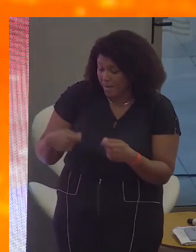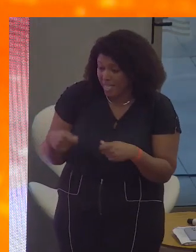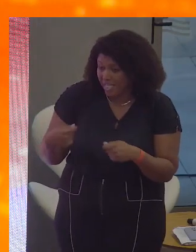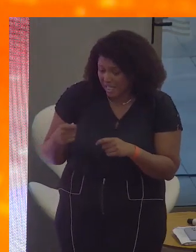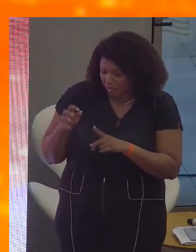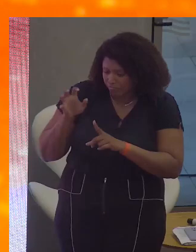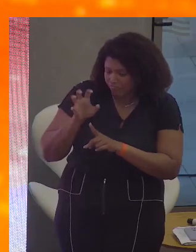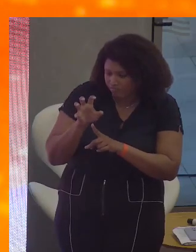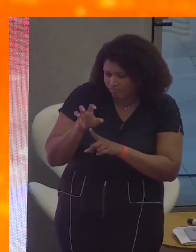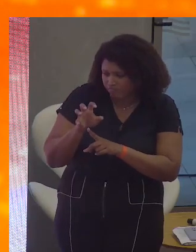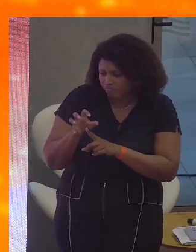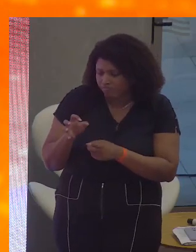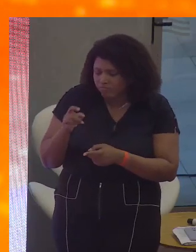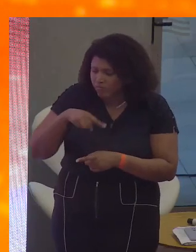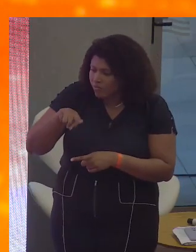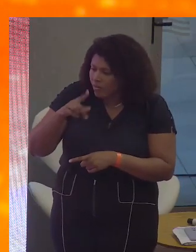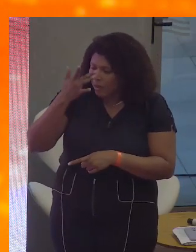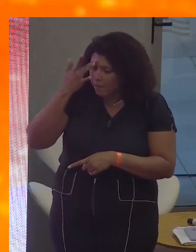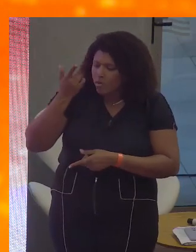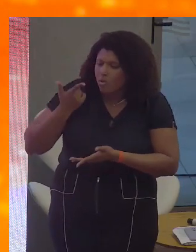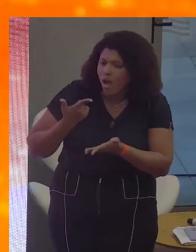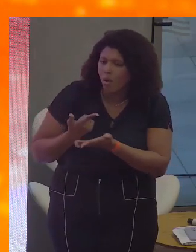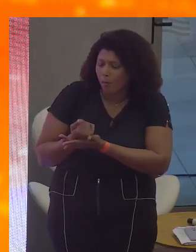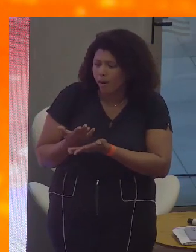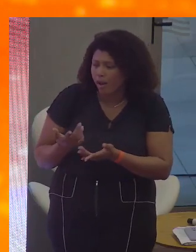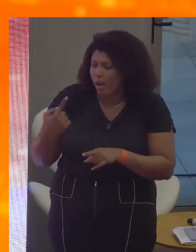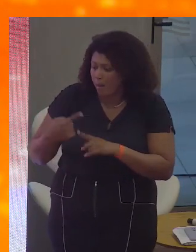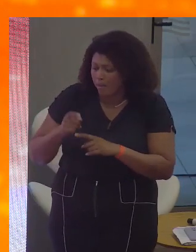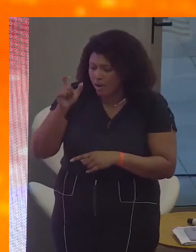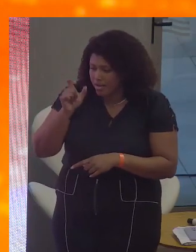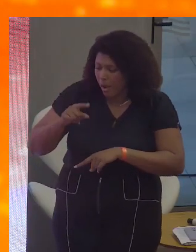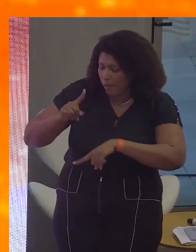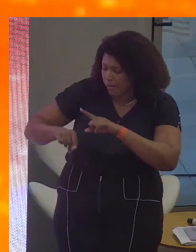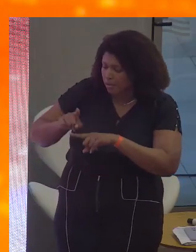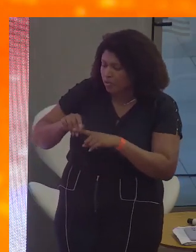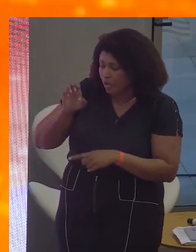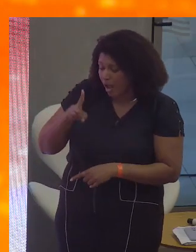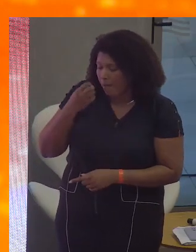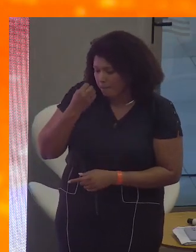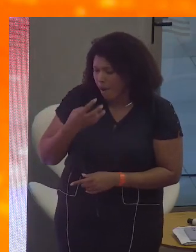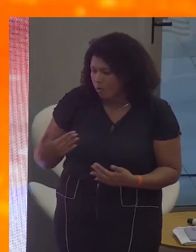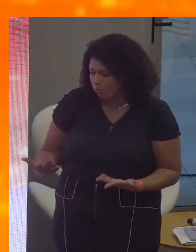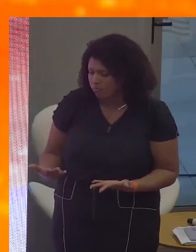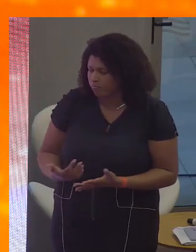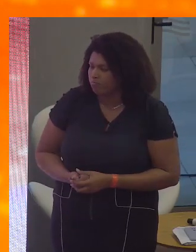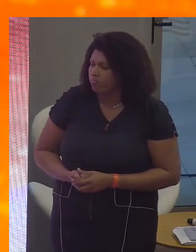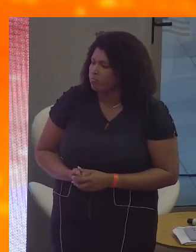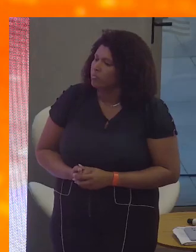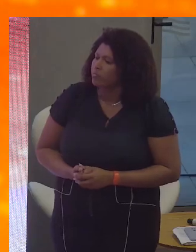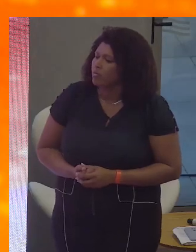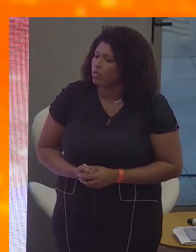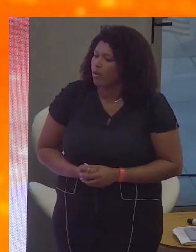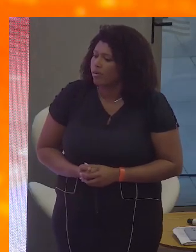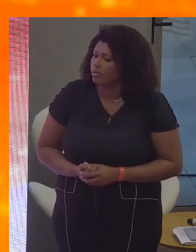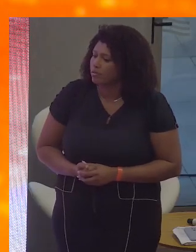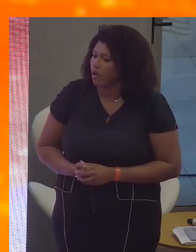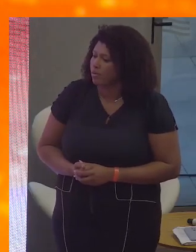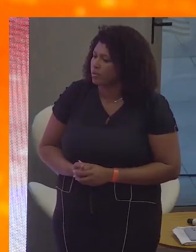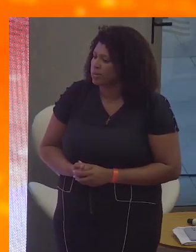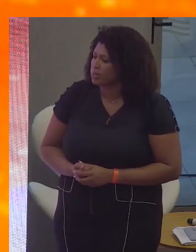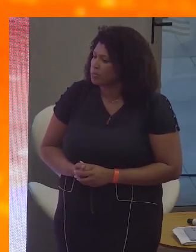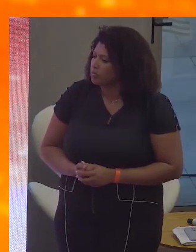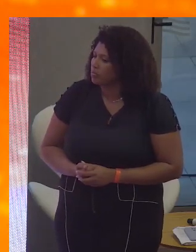induzir ao consumidor de que aquele produto tem essa indicação e que vai atendê-lo. Então, isso aqui só para que vocês